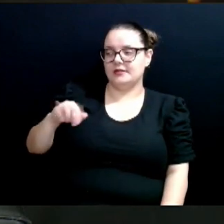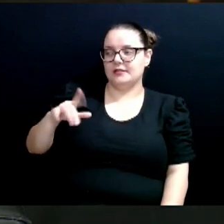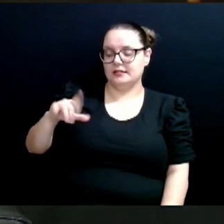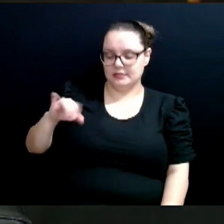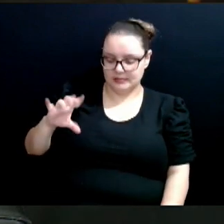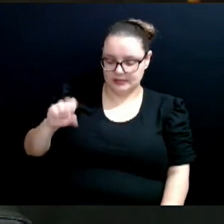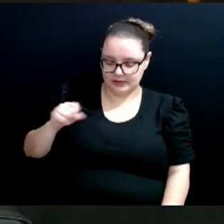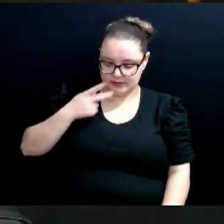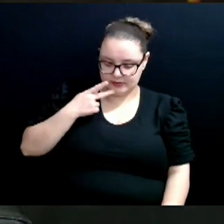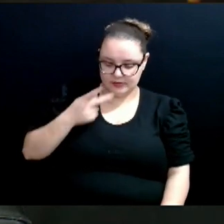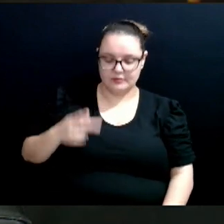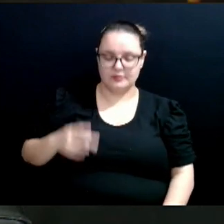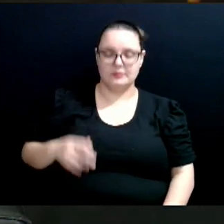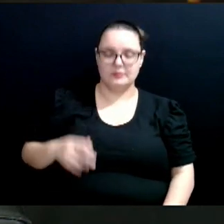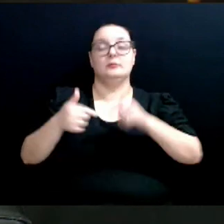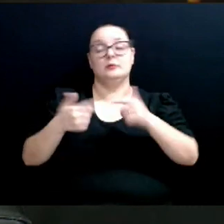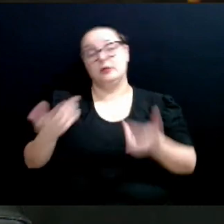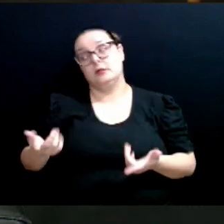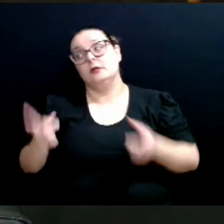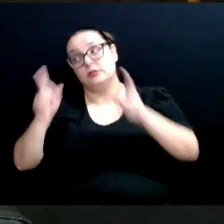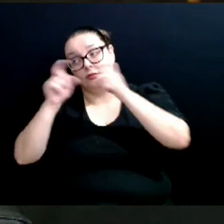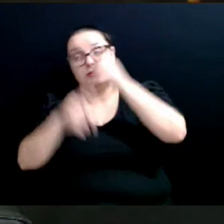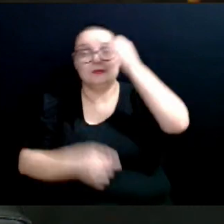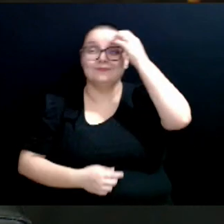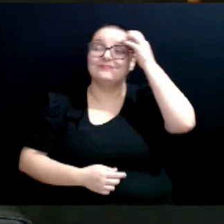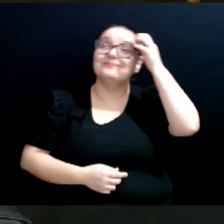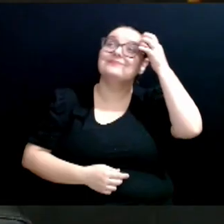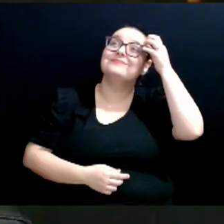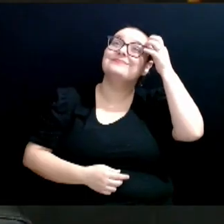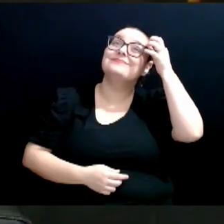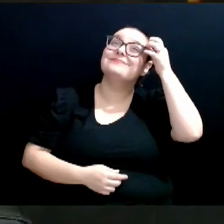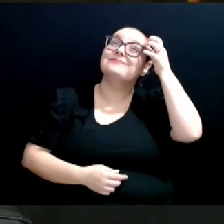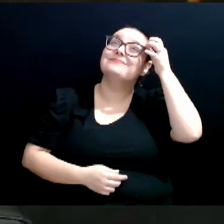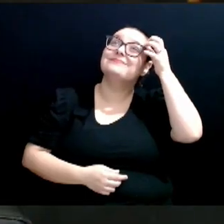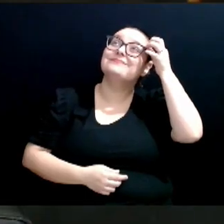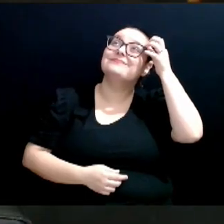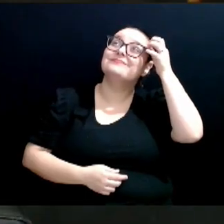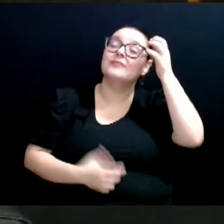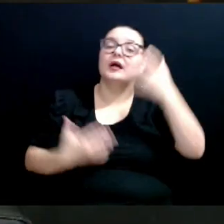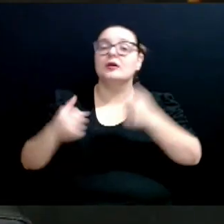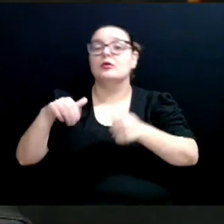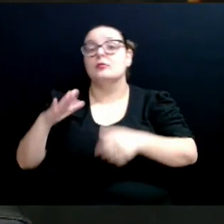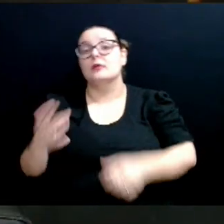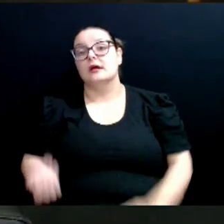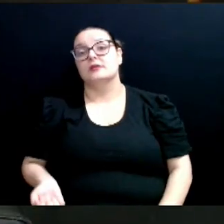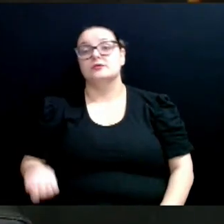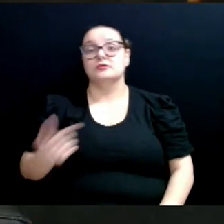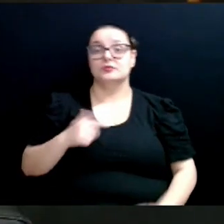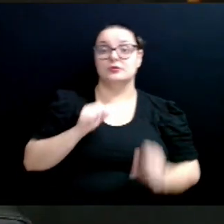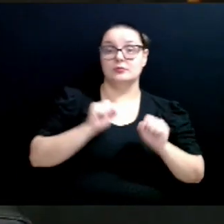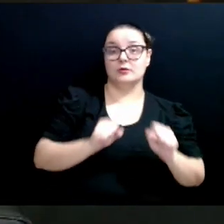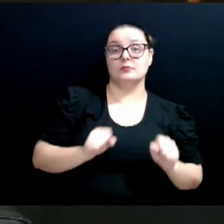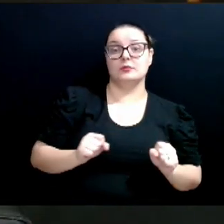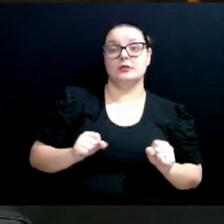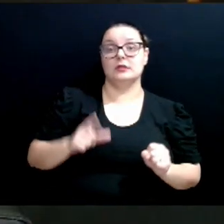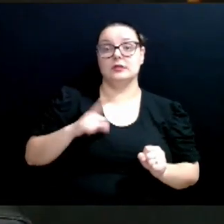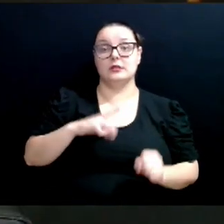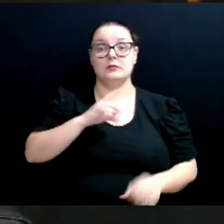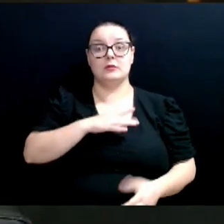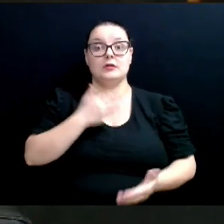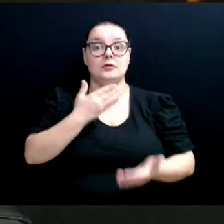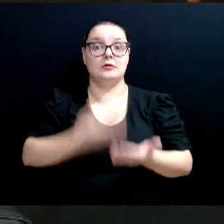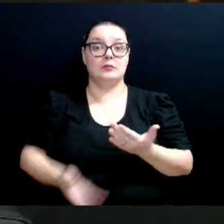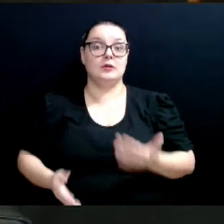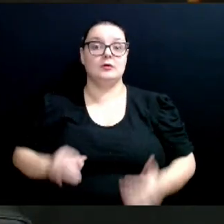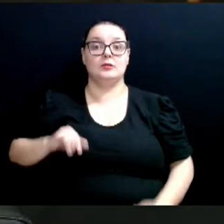também delicada, porque às vezes a pessoa assume mais do que pode, porque tem medo de perder espaço ou